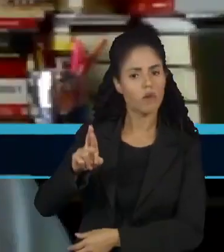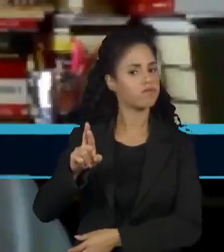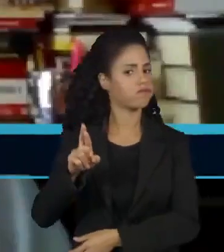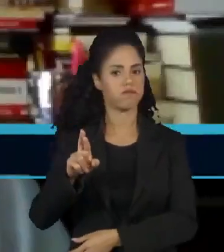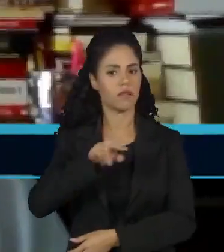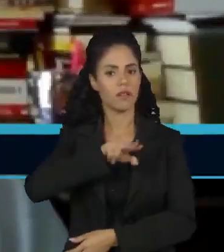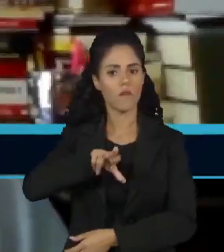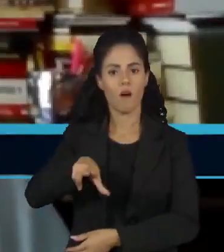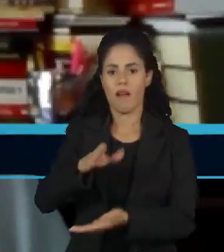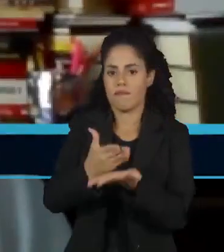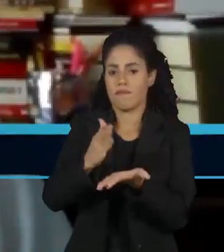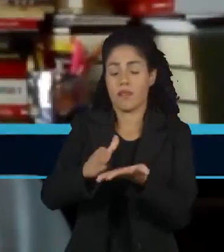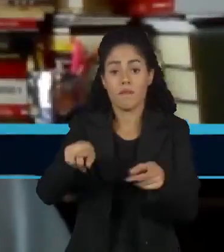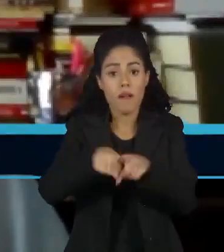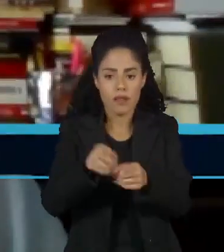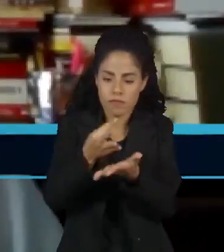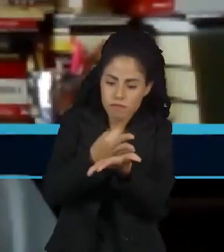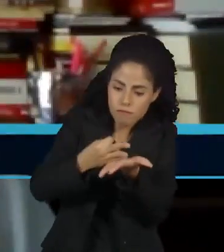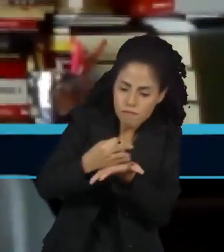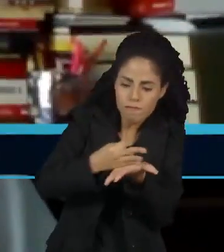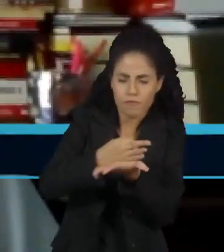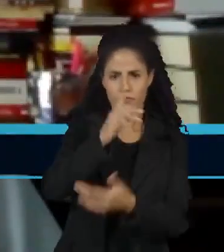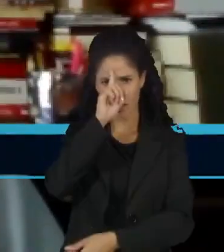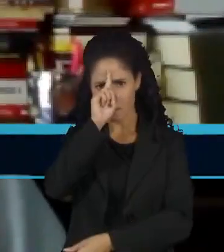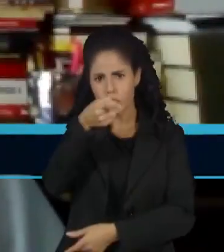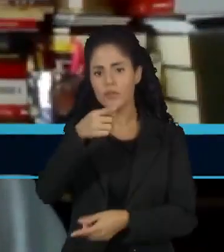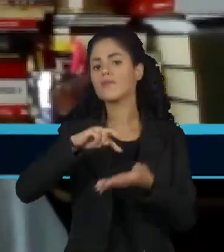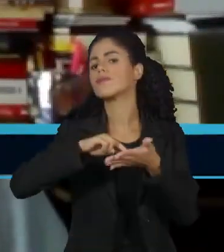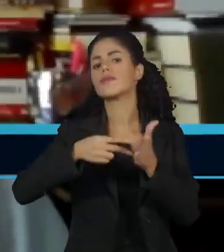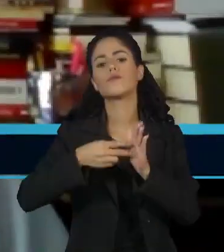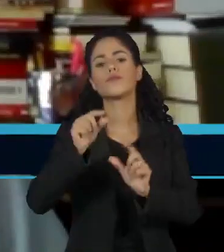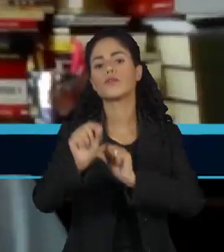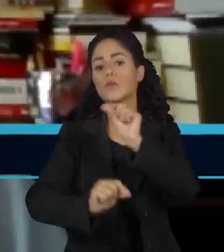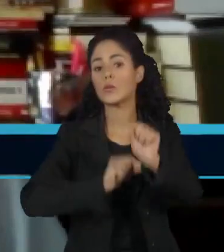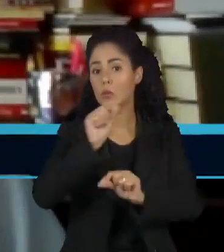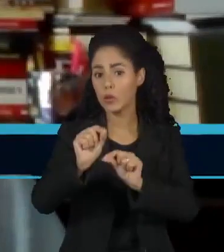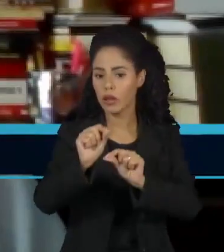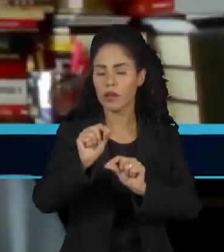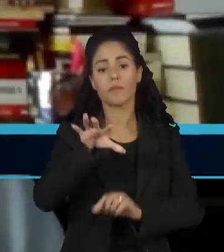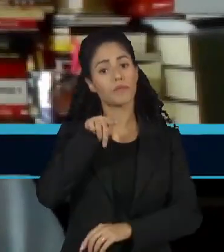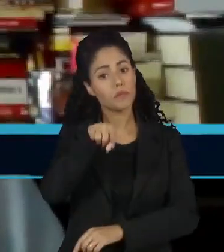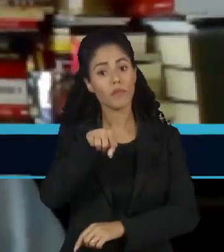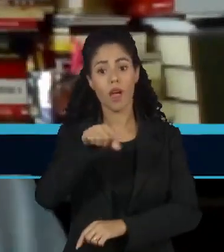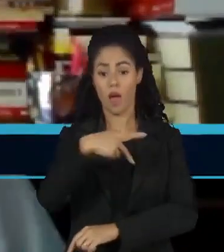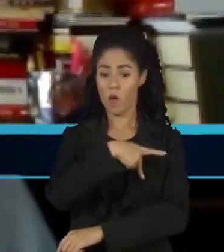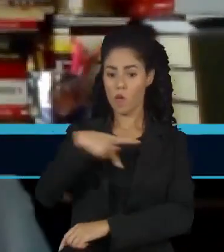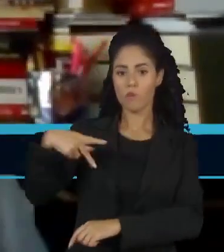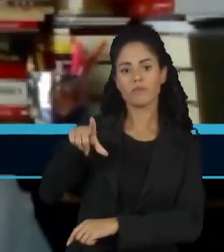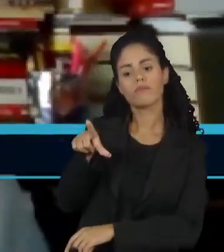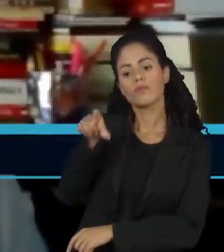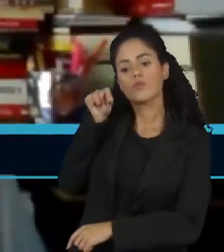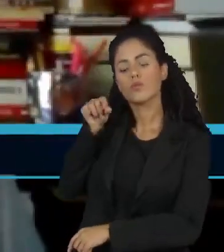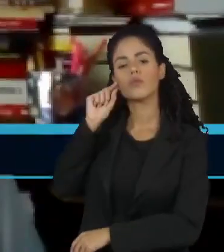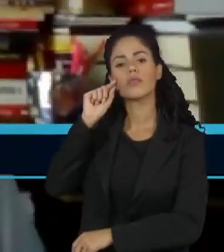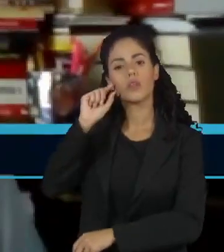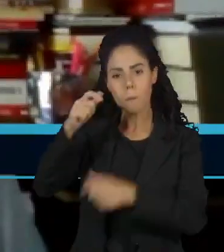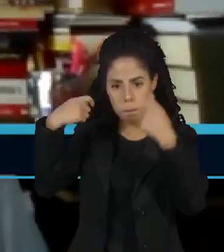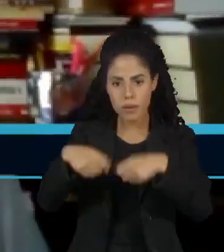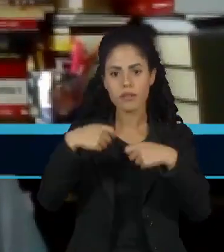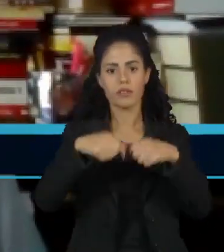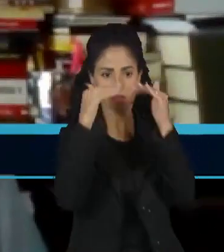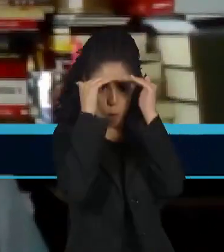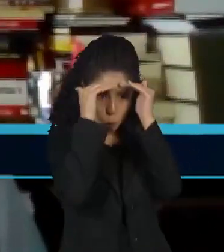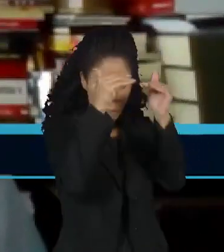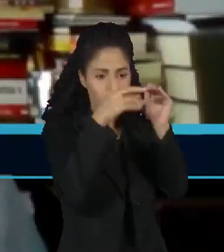Israel. A teologia do domínio implica dizer que o Estado civil deve ser submetido